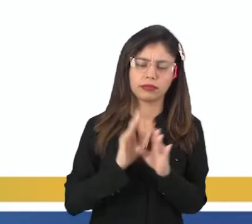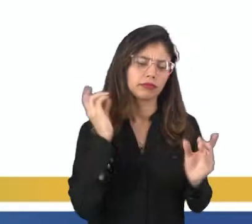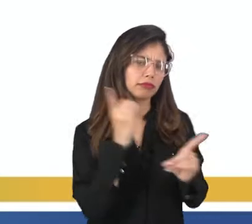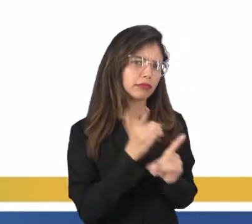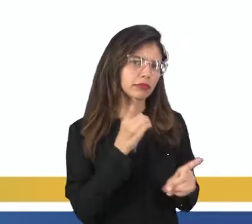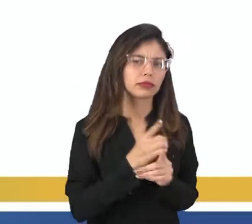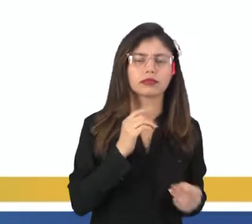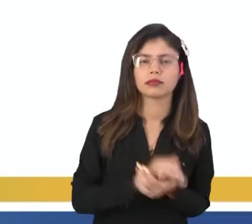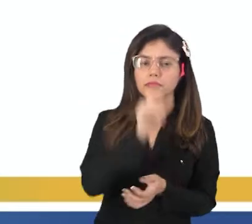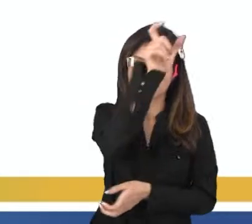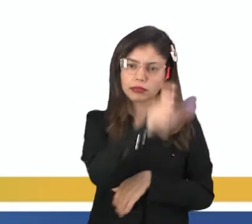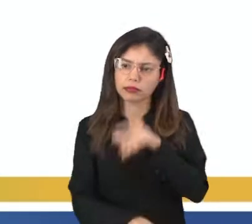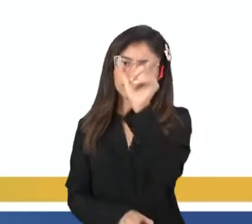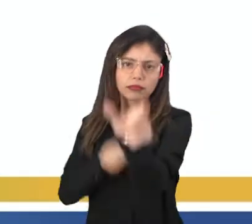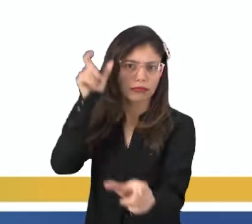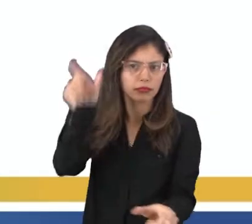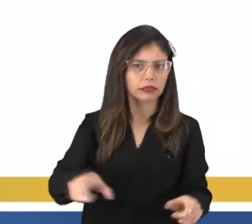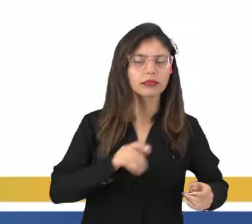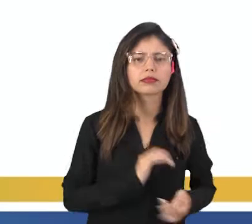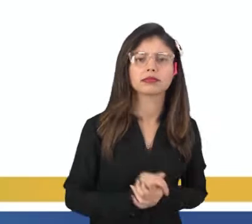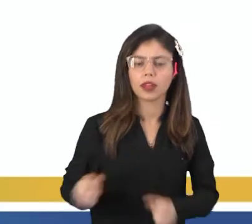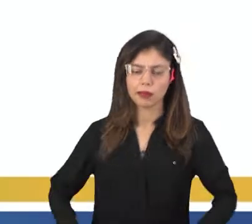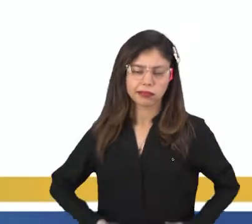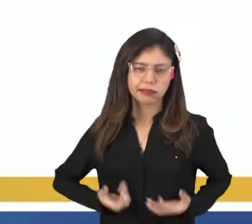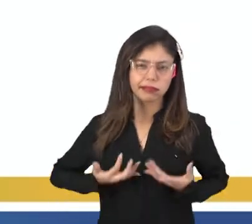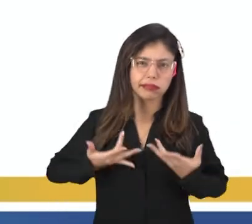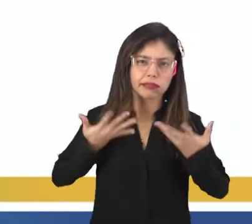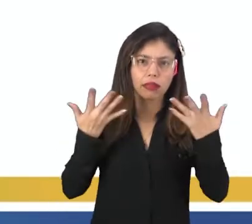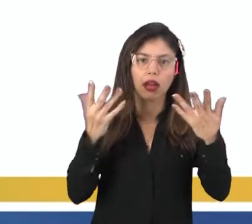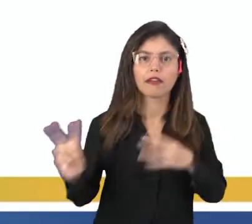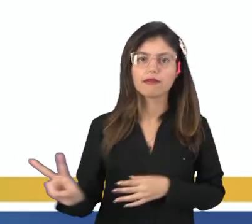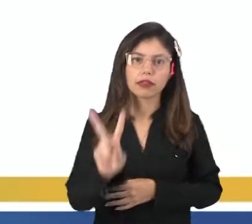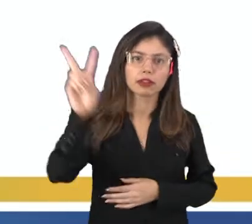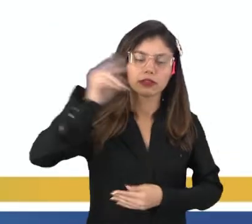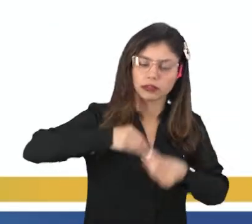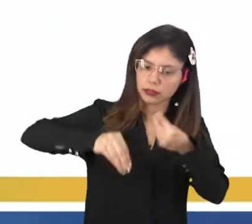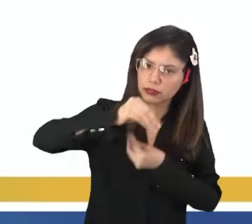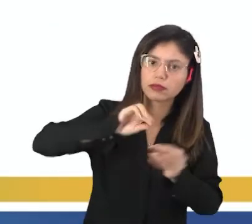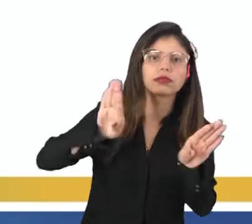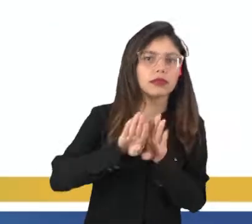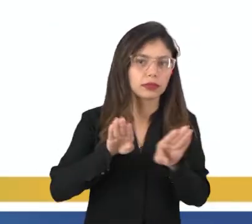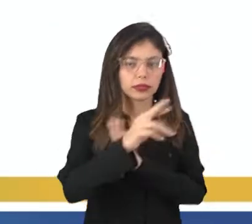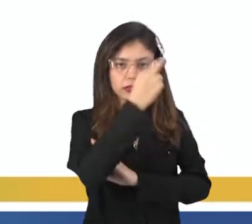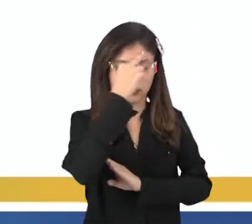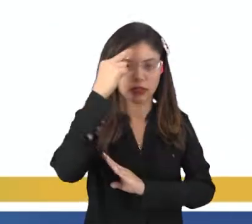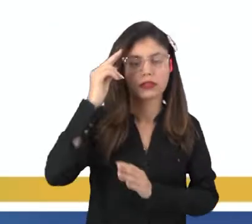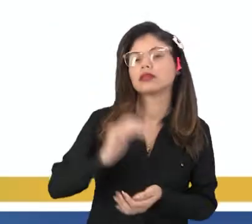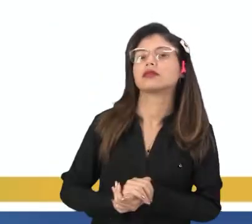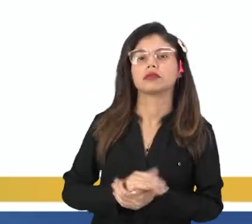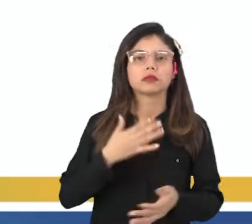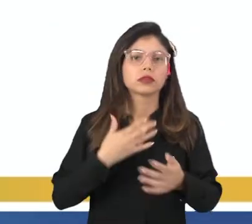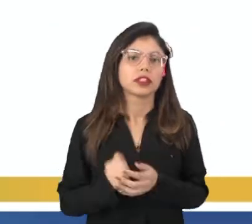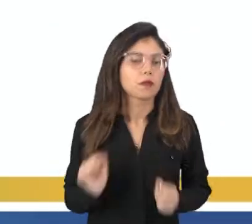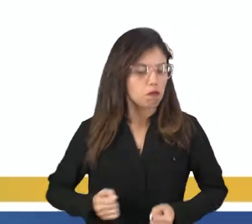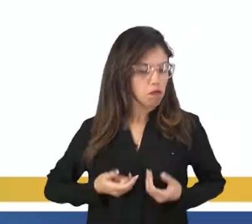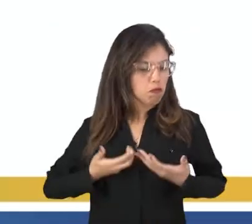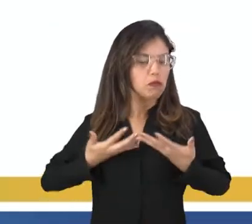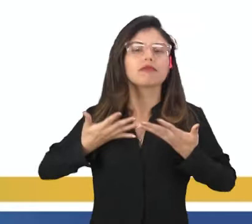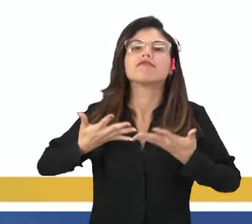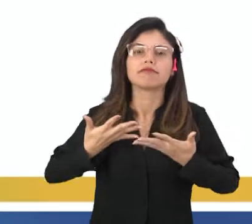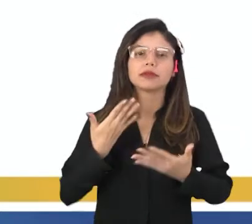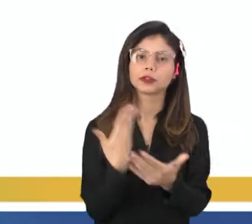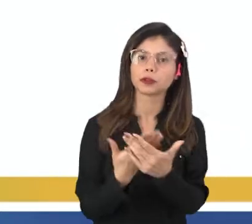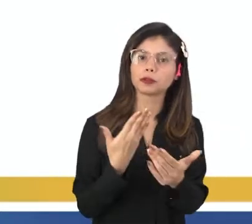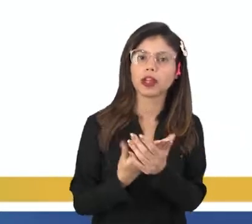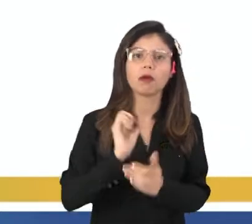identificação com os personagens com as emoções e valores envolvidos na história seja por prazer